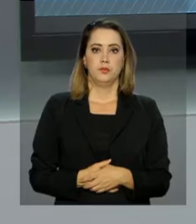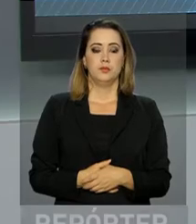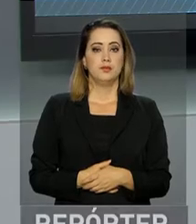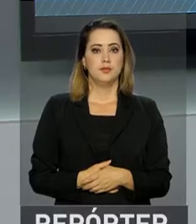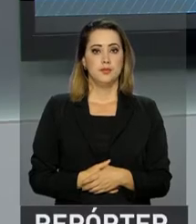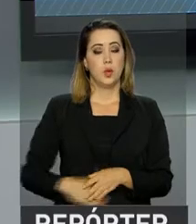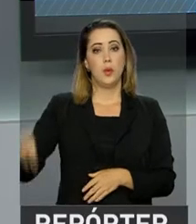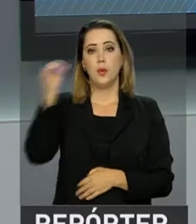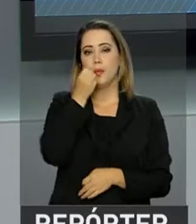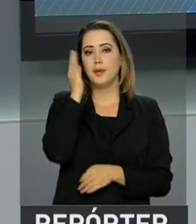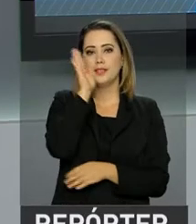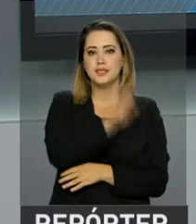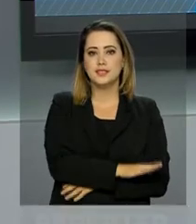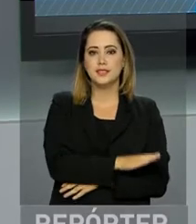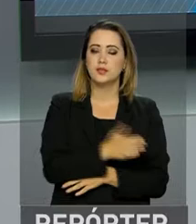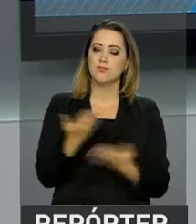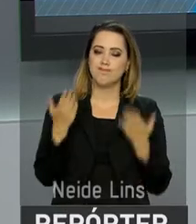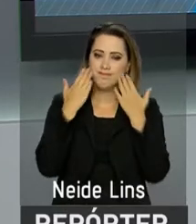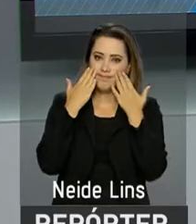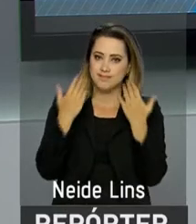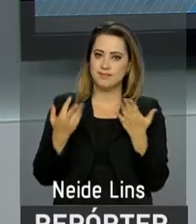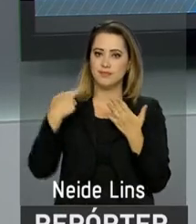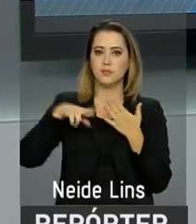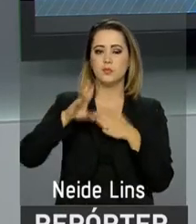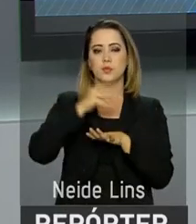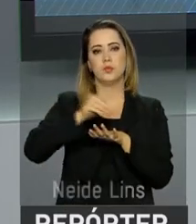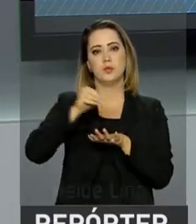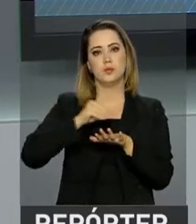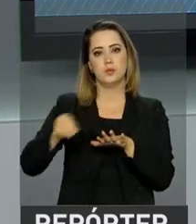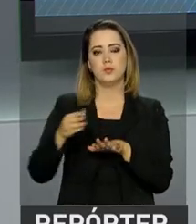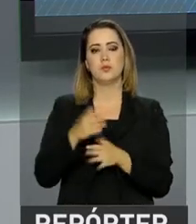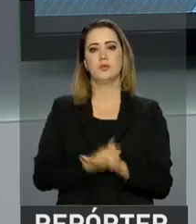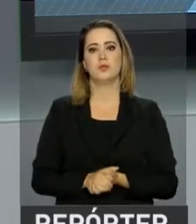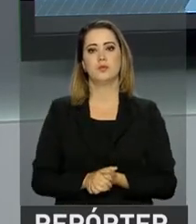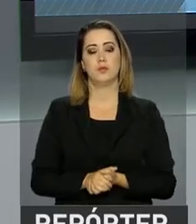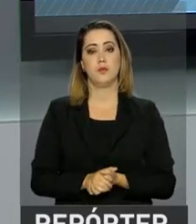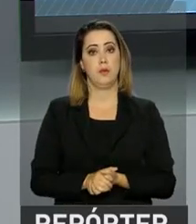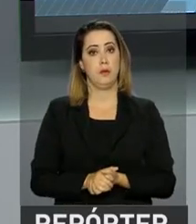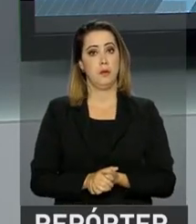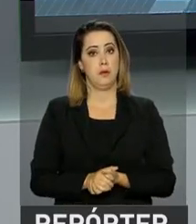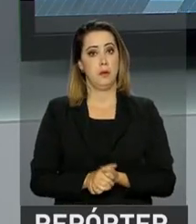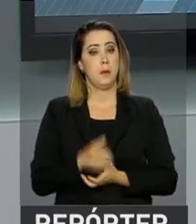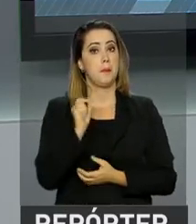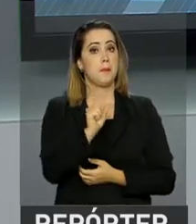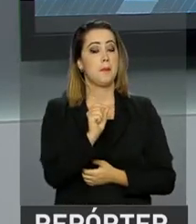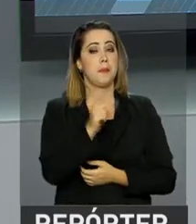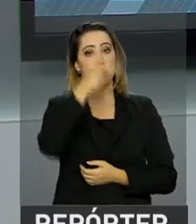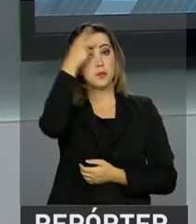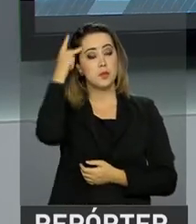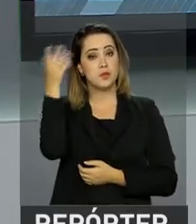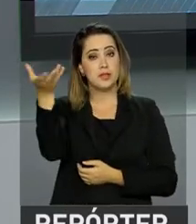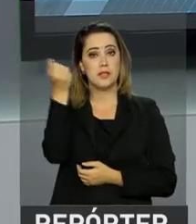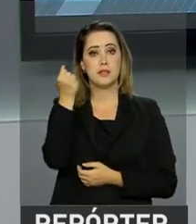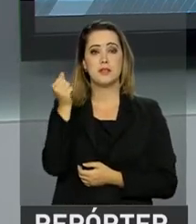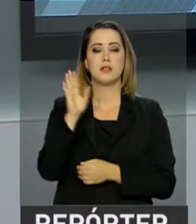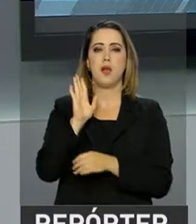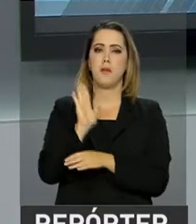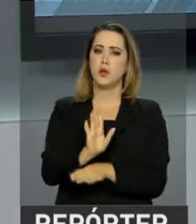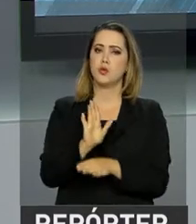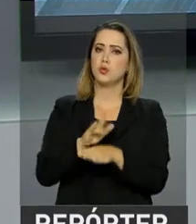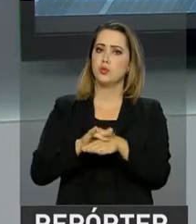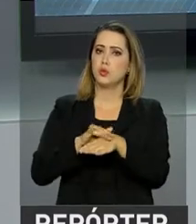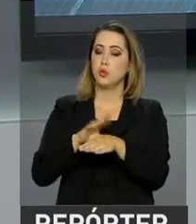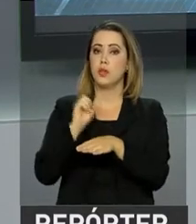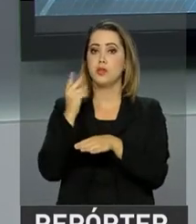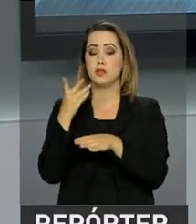olá boa tarde estamos de volta com as notícias do governo federal quem recebe benefícios de auxílio doença e aposentadoria por